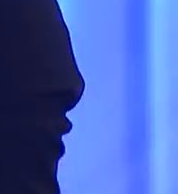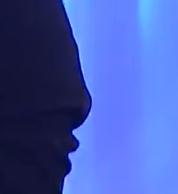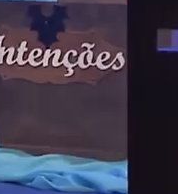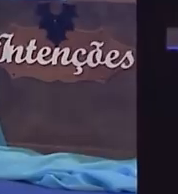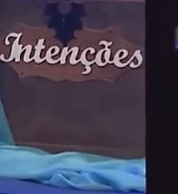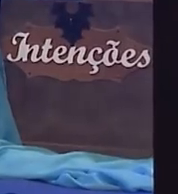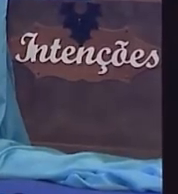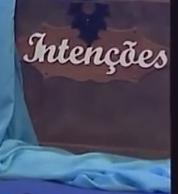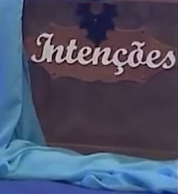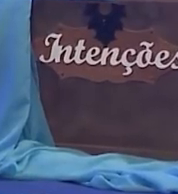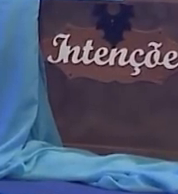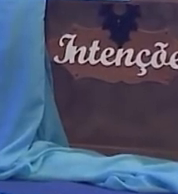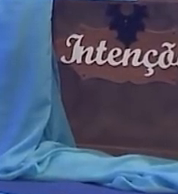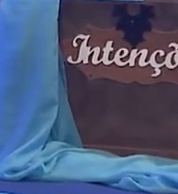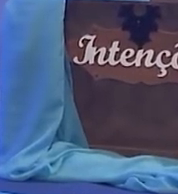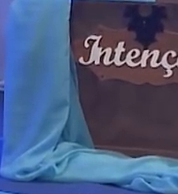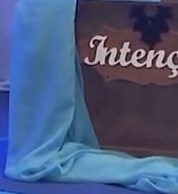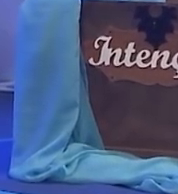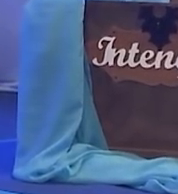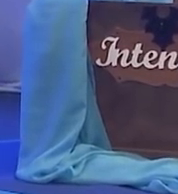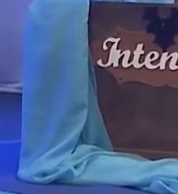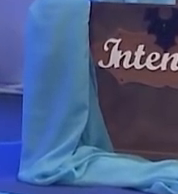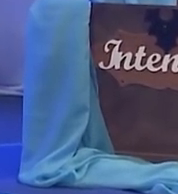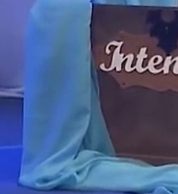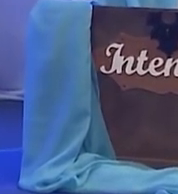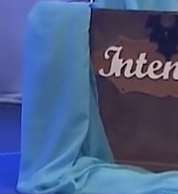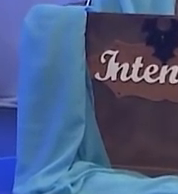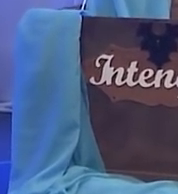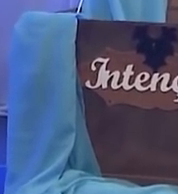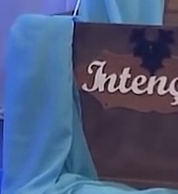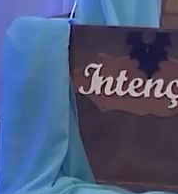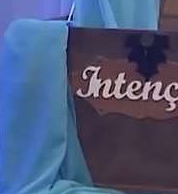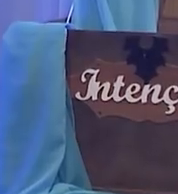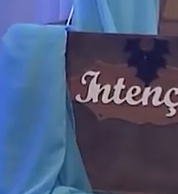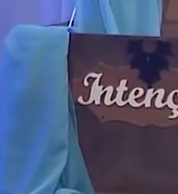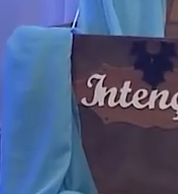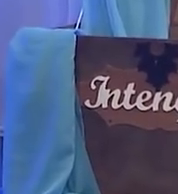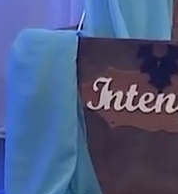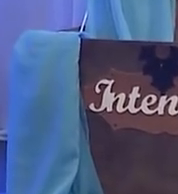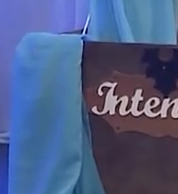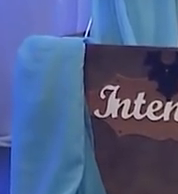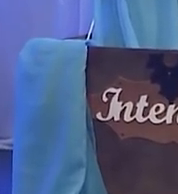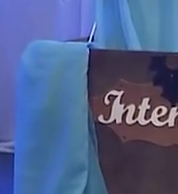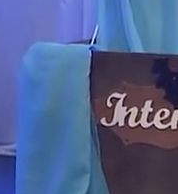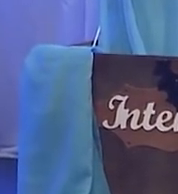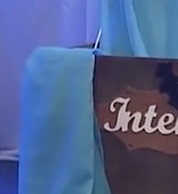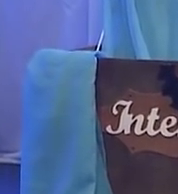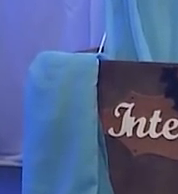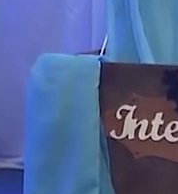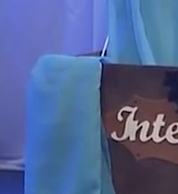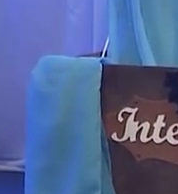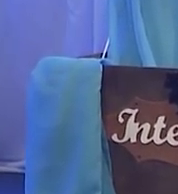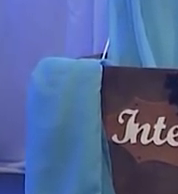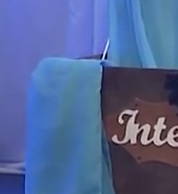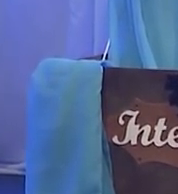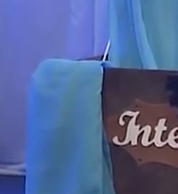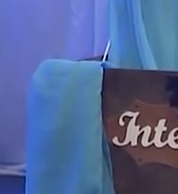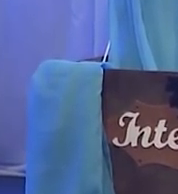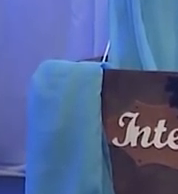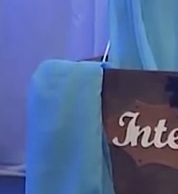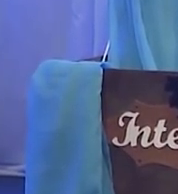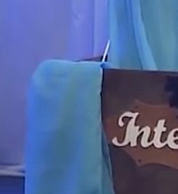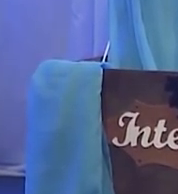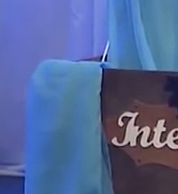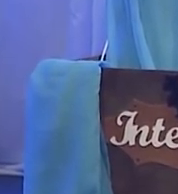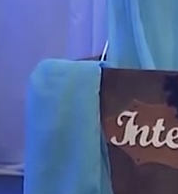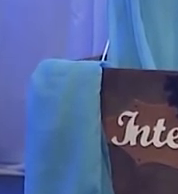Padre, alegria estar aqui, viu? Bem-vindo, querido. Obrigado, obrigado. Mais uma vez, a obra Evangelizar te acolhe nessa noite, tendo a